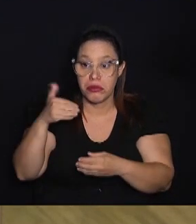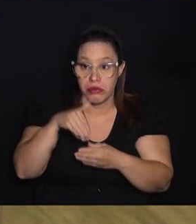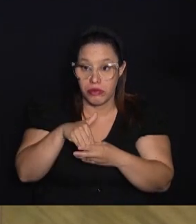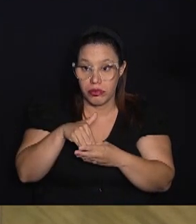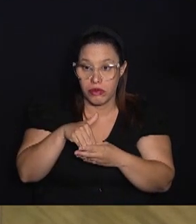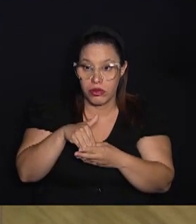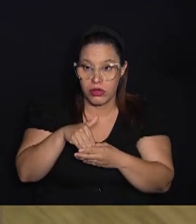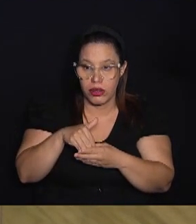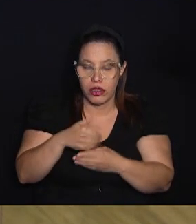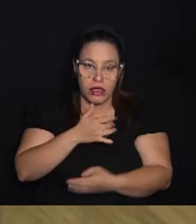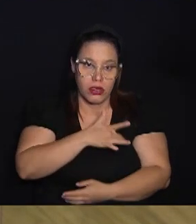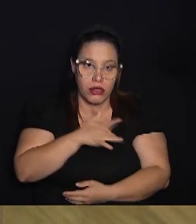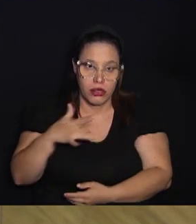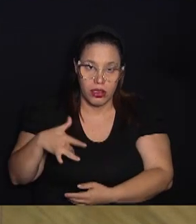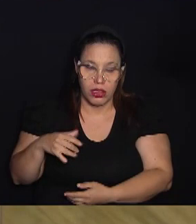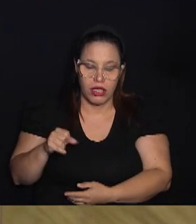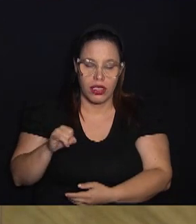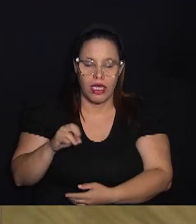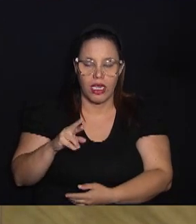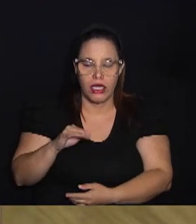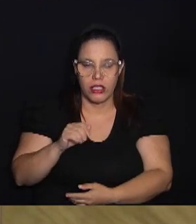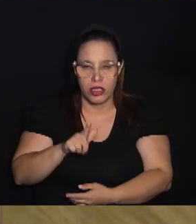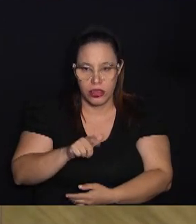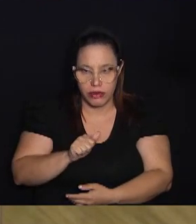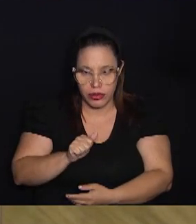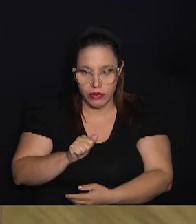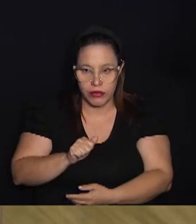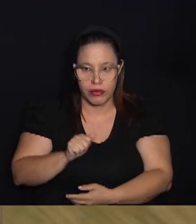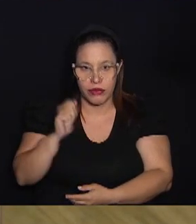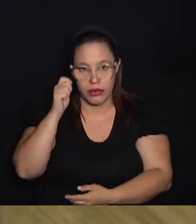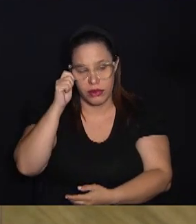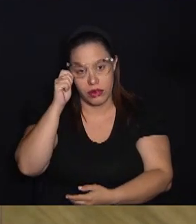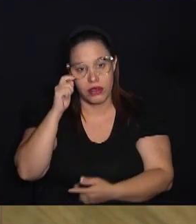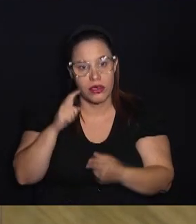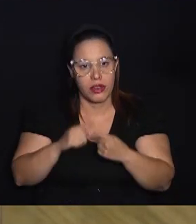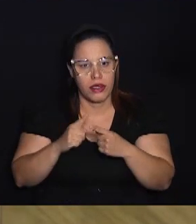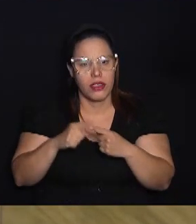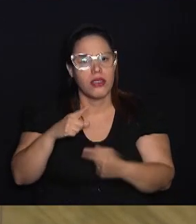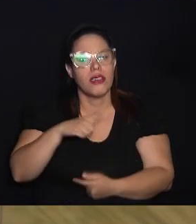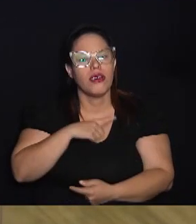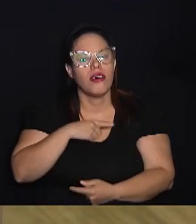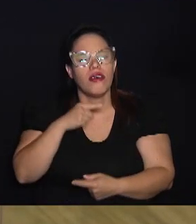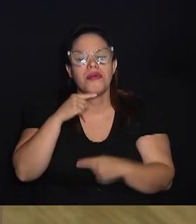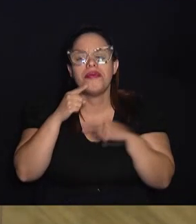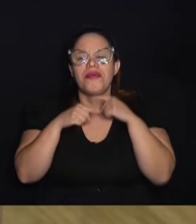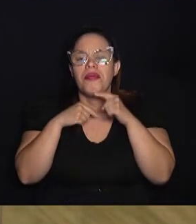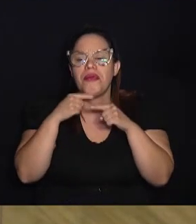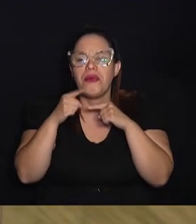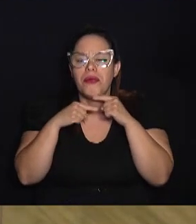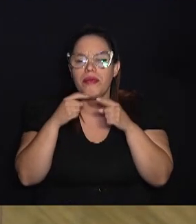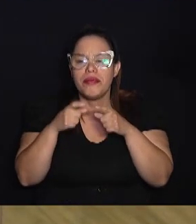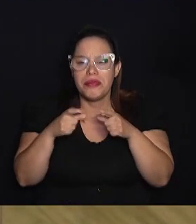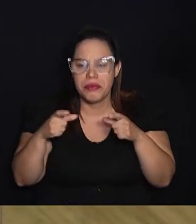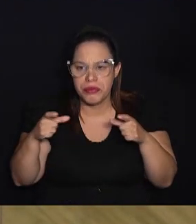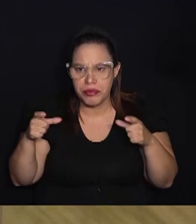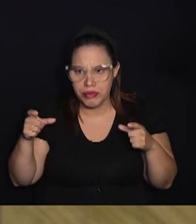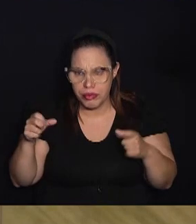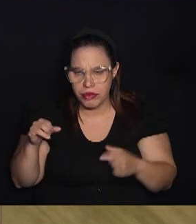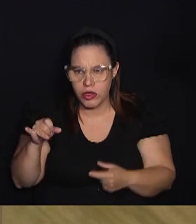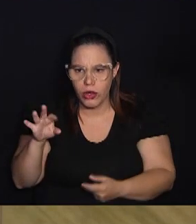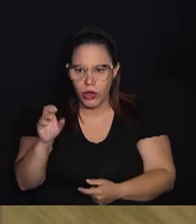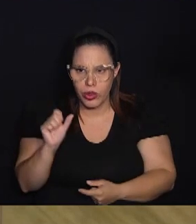na nossa saúde integrativa porque eu tenho aí uma dúvida muito grande sobre a yoga